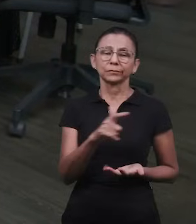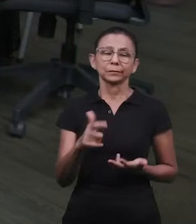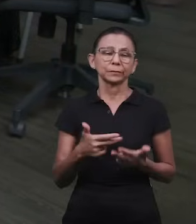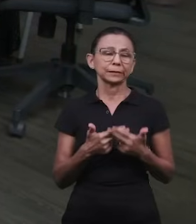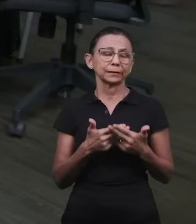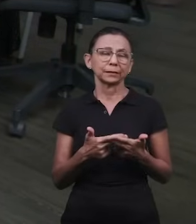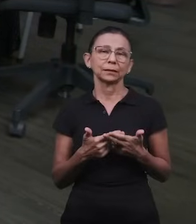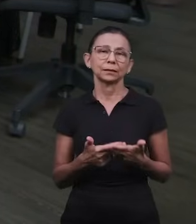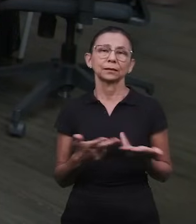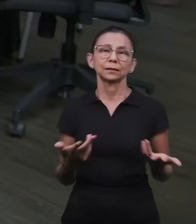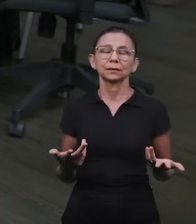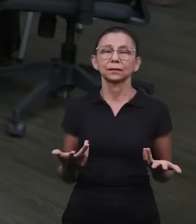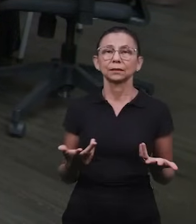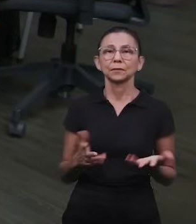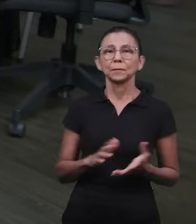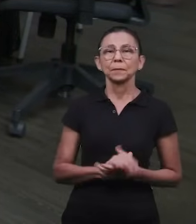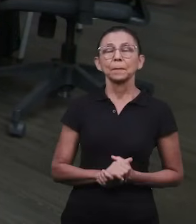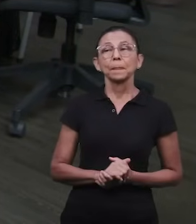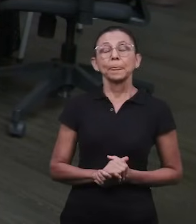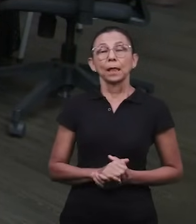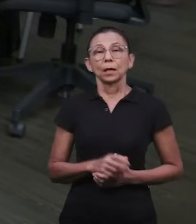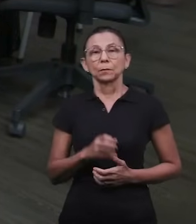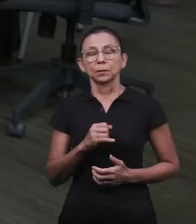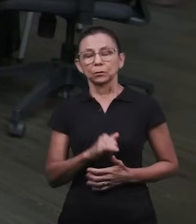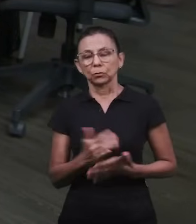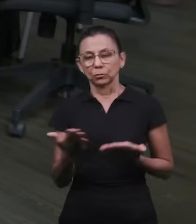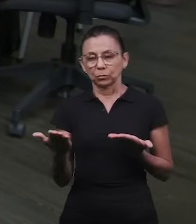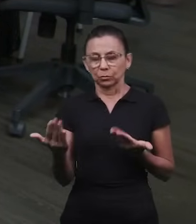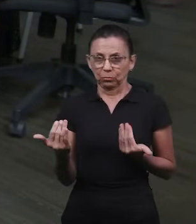situação familiar, enfim. Quando o jovem